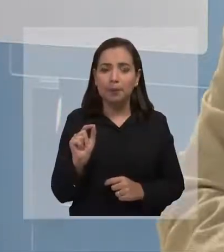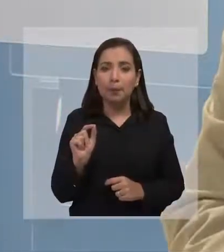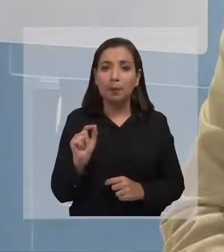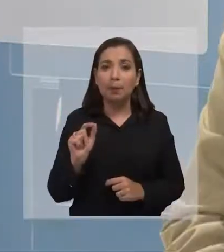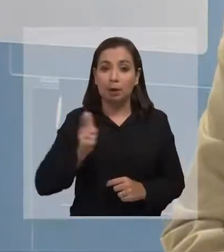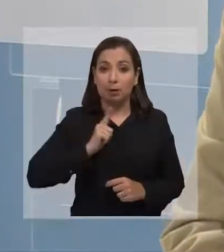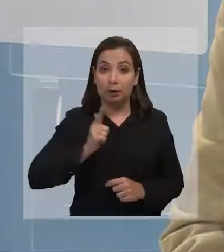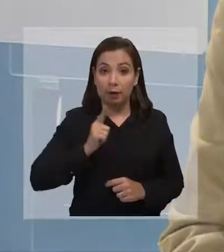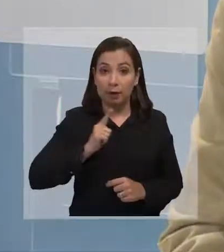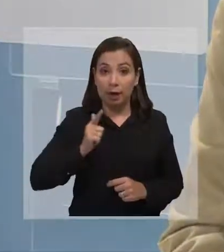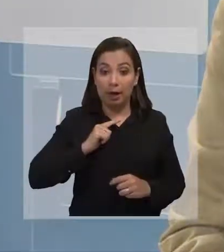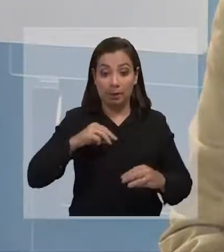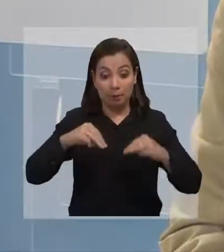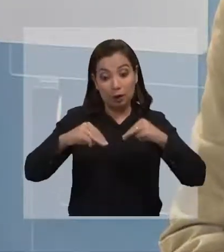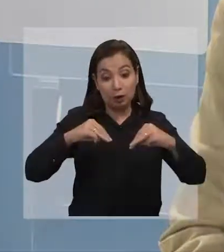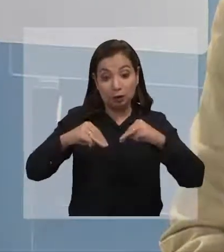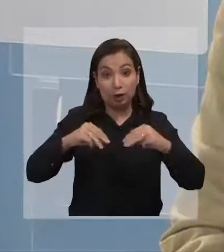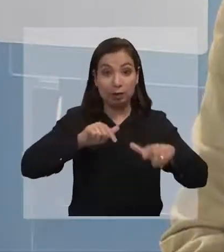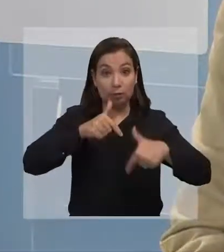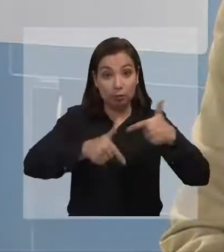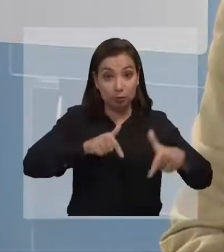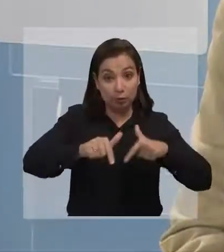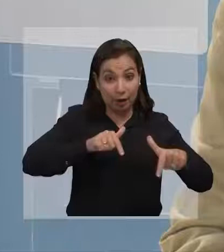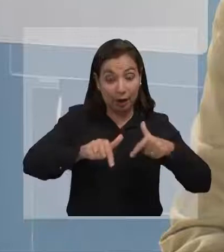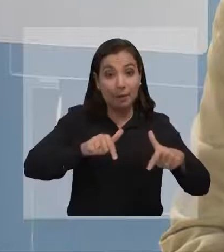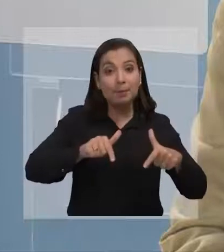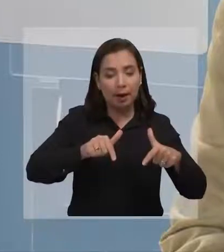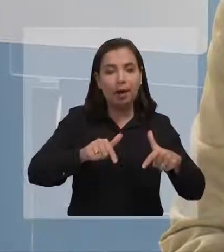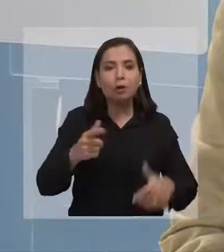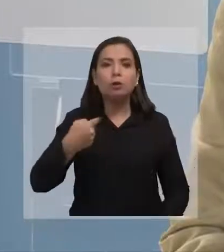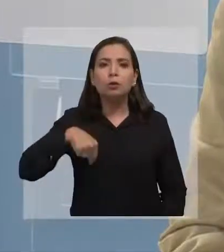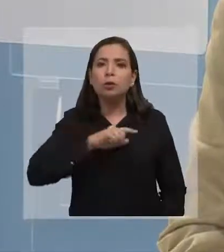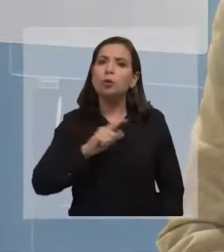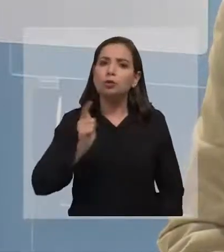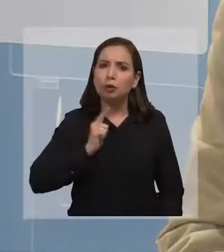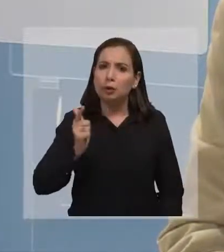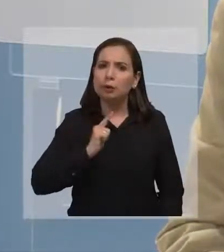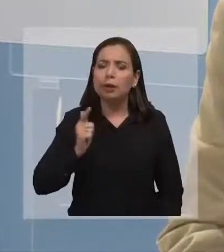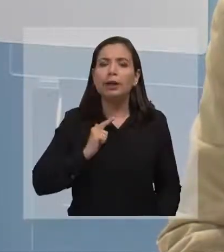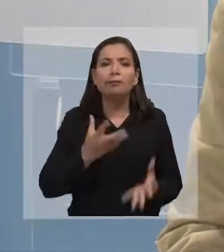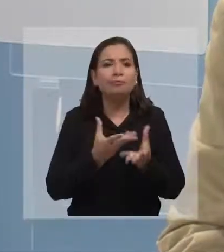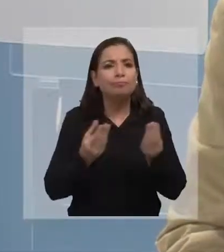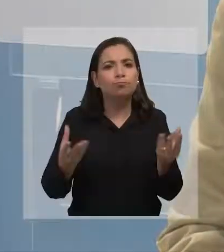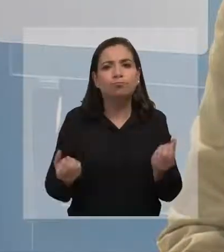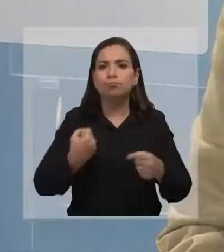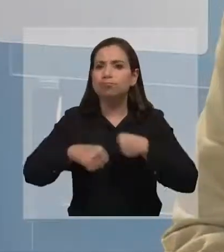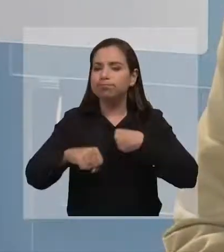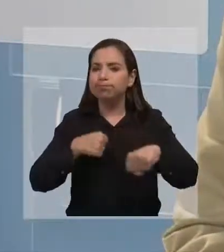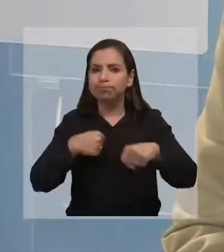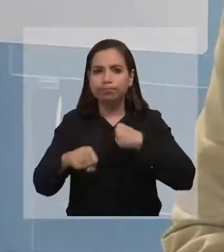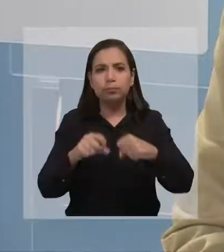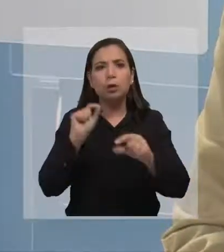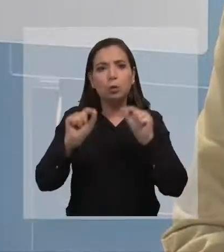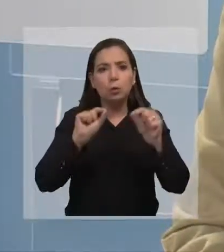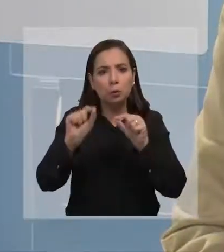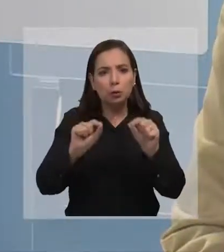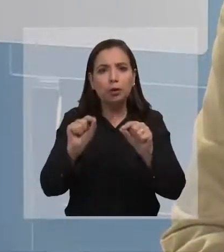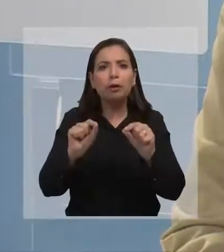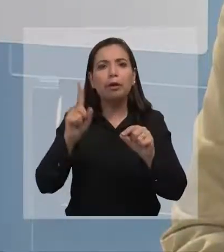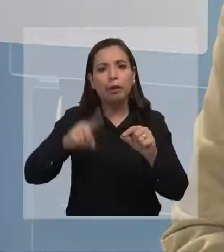da ocupação dos ministérios, do trabalho dos ministérios, nós tivemos aí muitas polêmicas em torno do